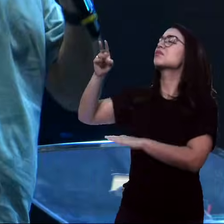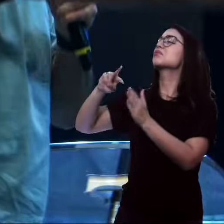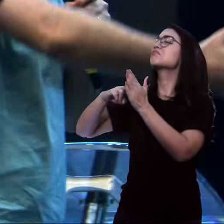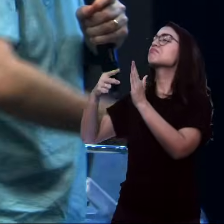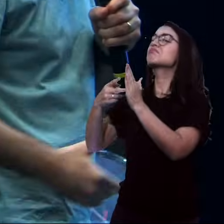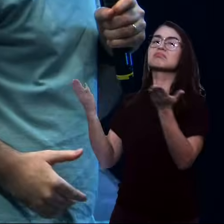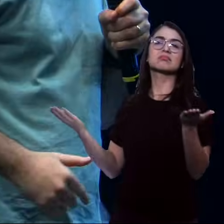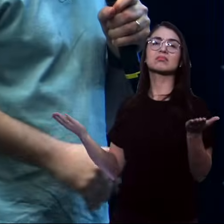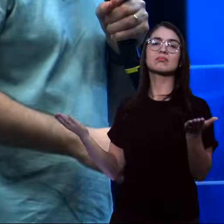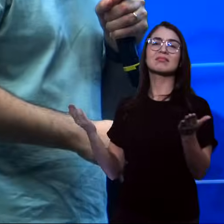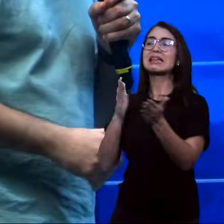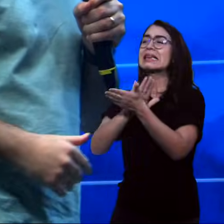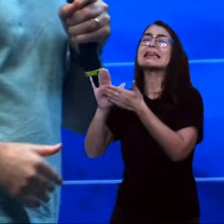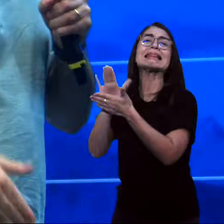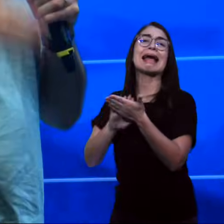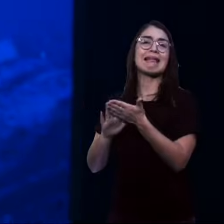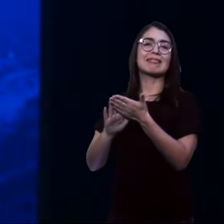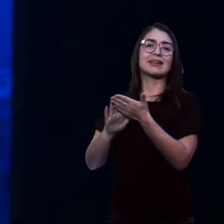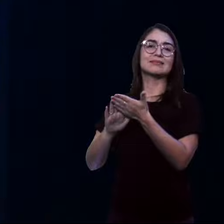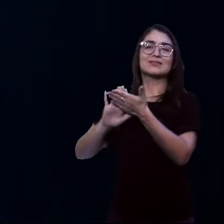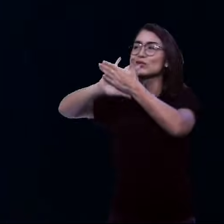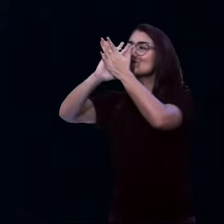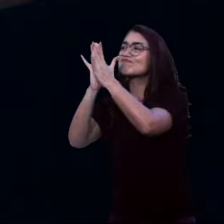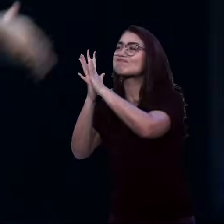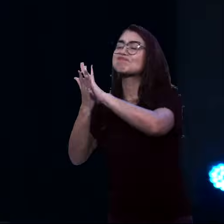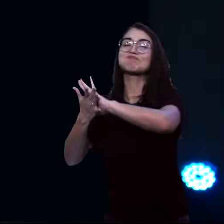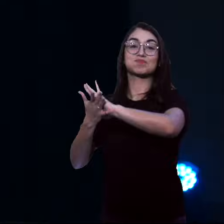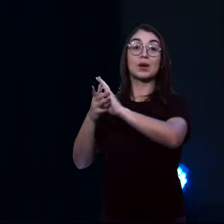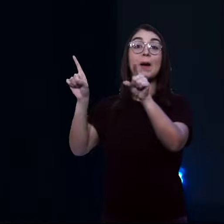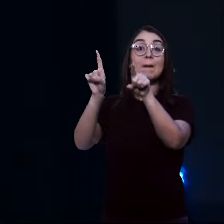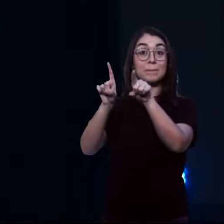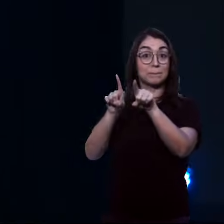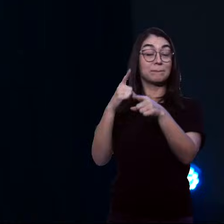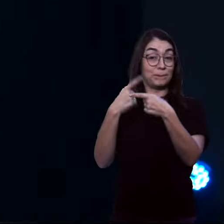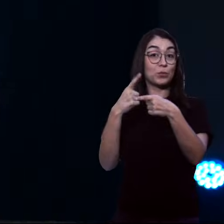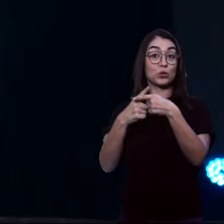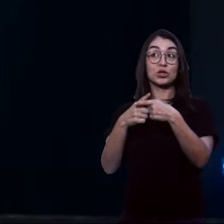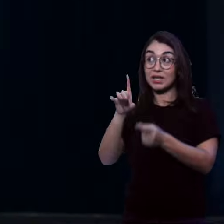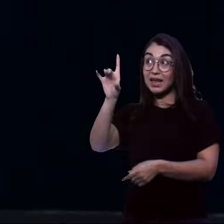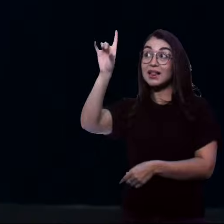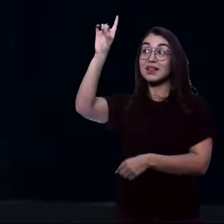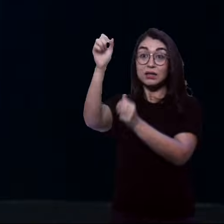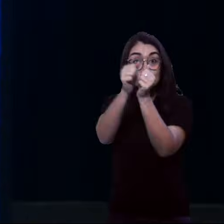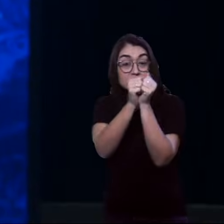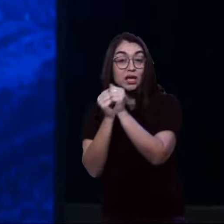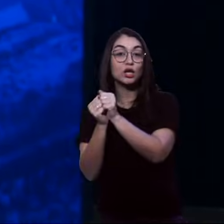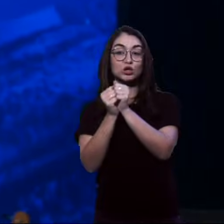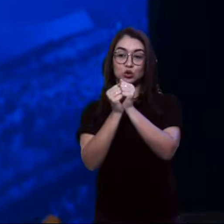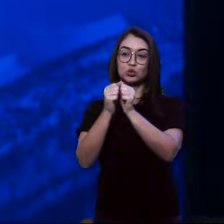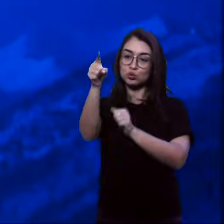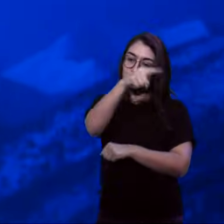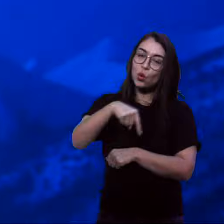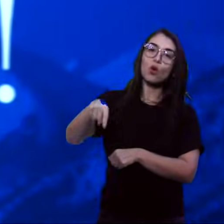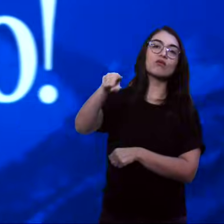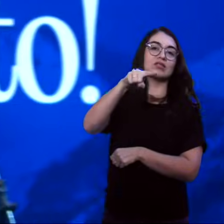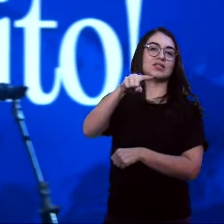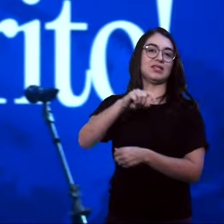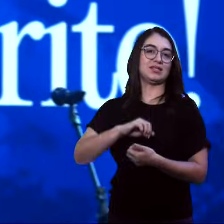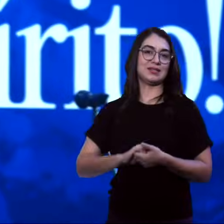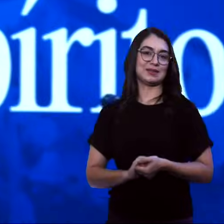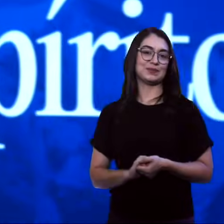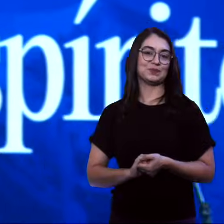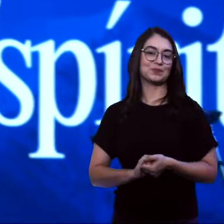se curvar diante de você, porque eu estou contigo. E é interessante que esse texto ecoa lá em